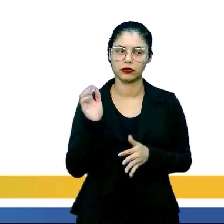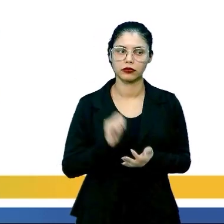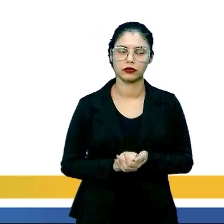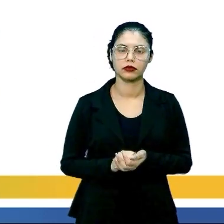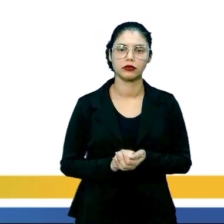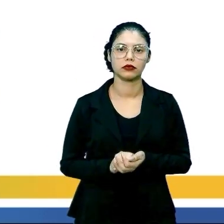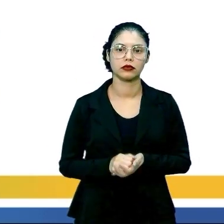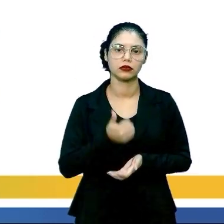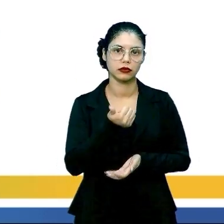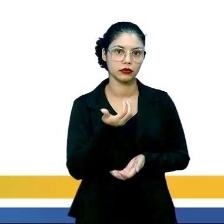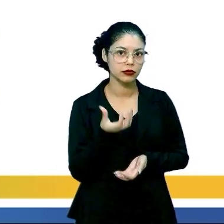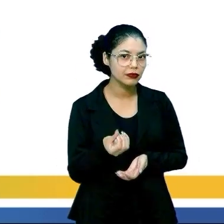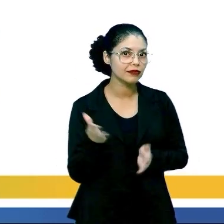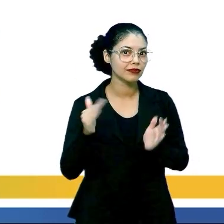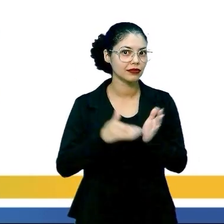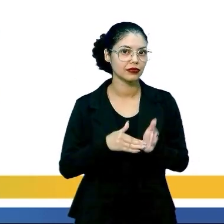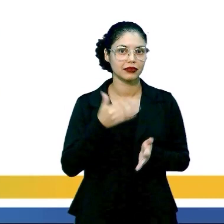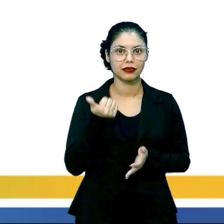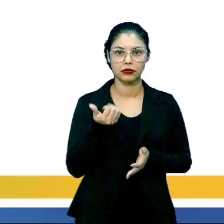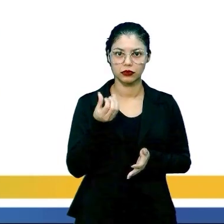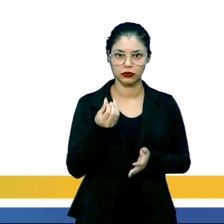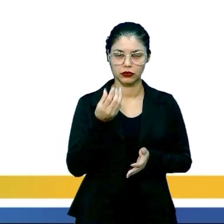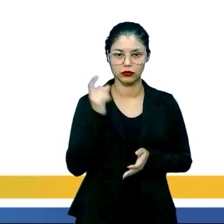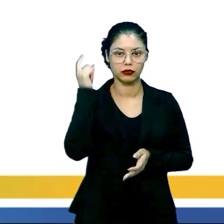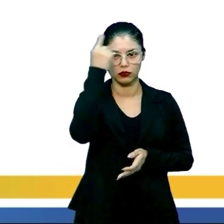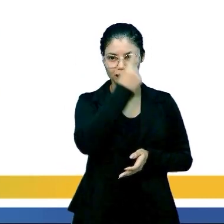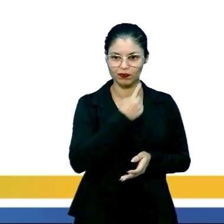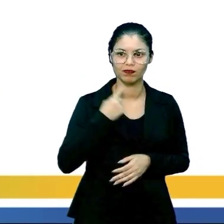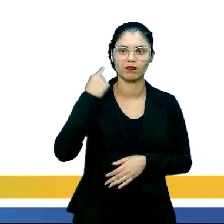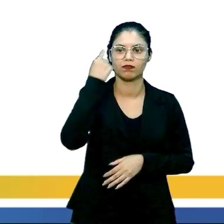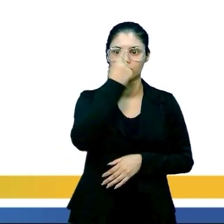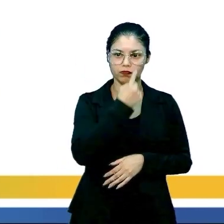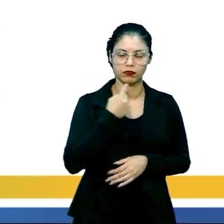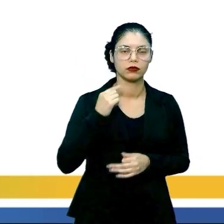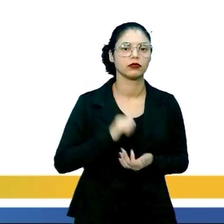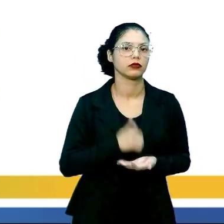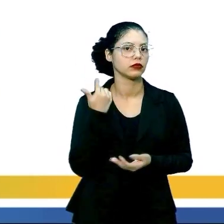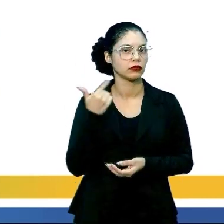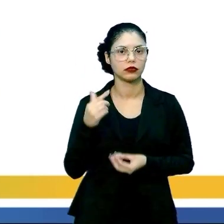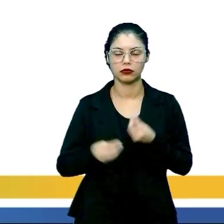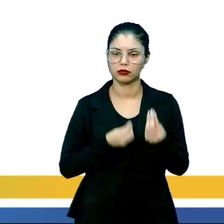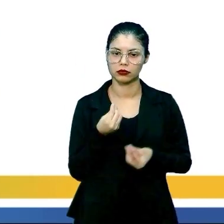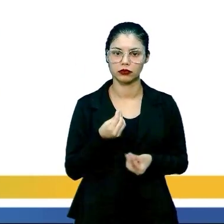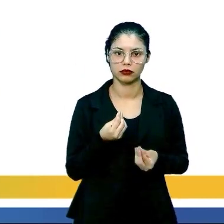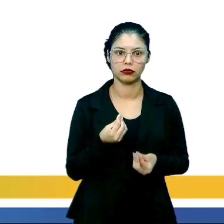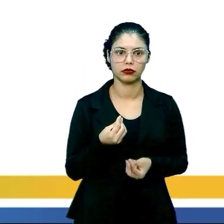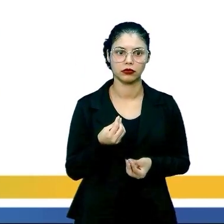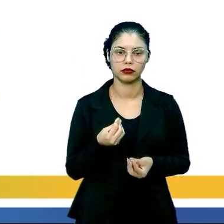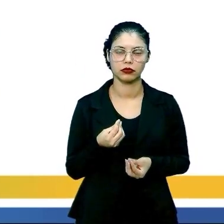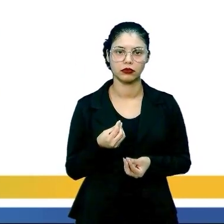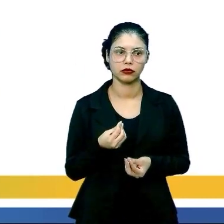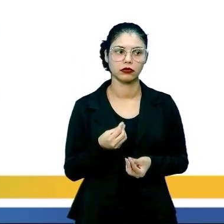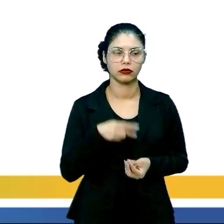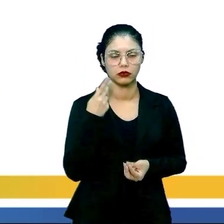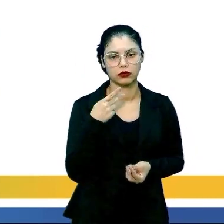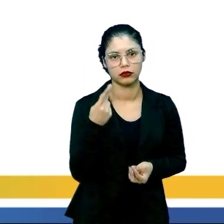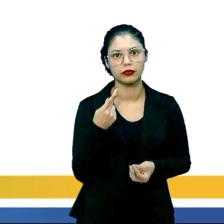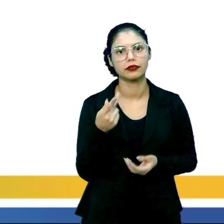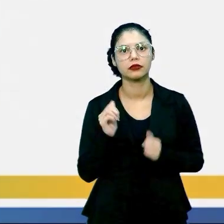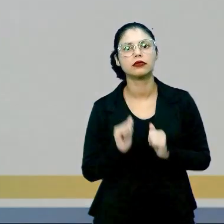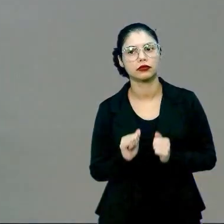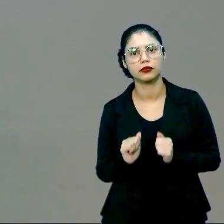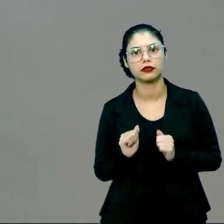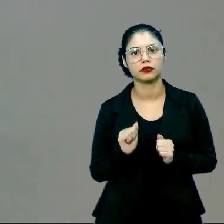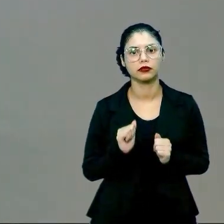de 16 a 18 horas diárias. Então não dá pra gente marcar nenhuma alternativa que diga que ele